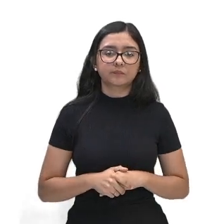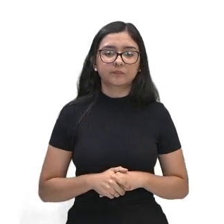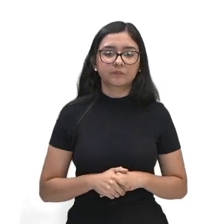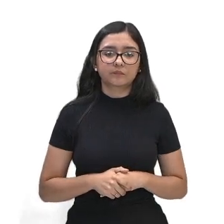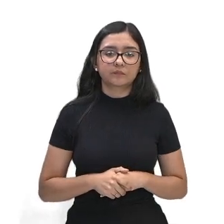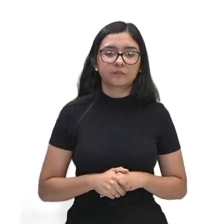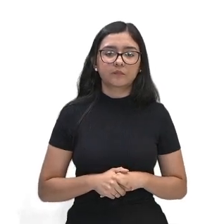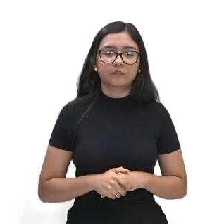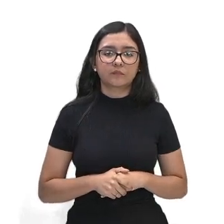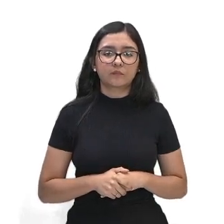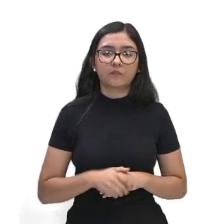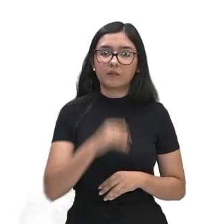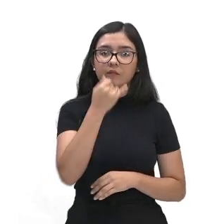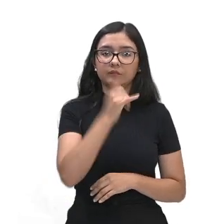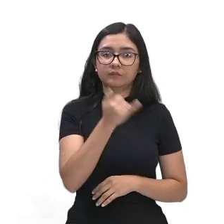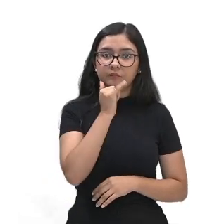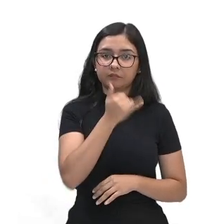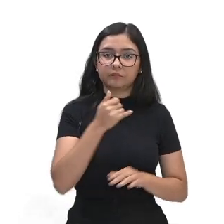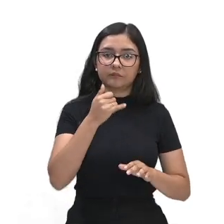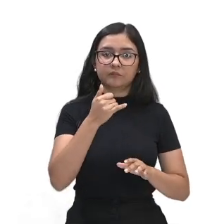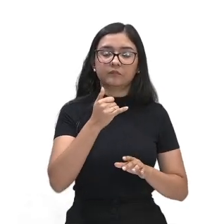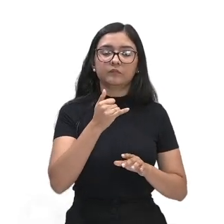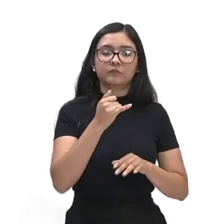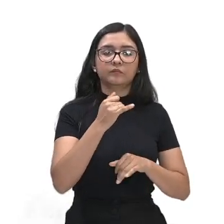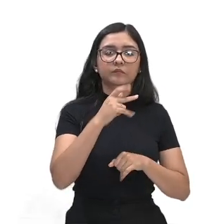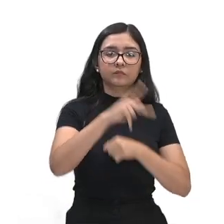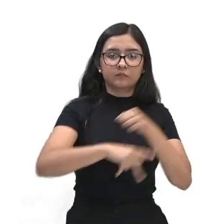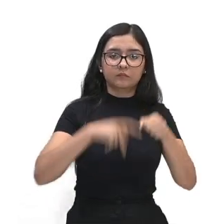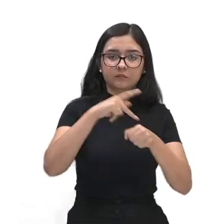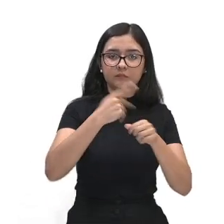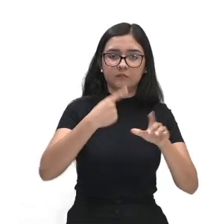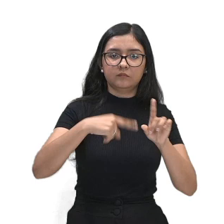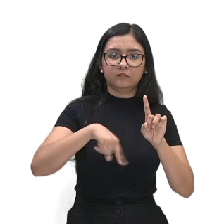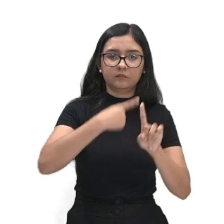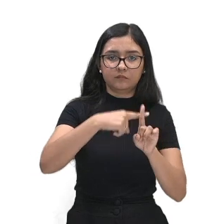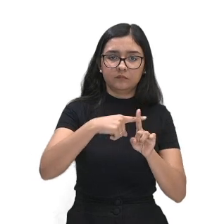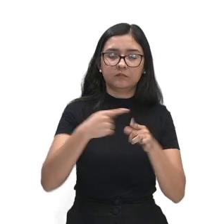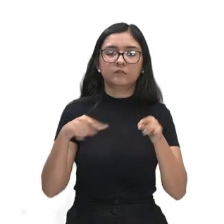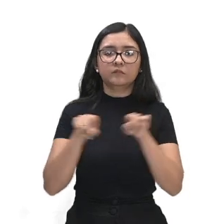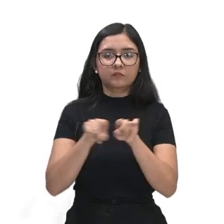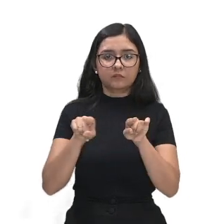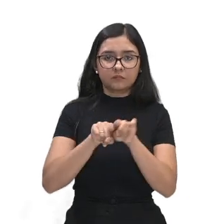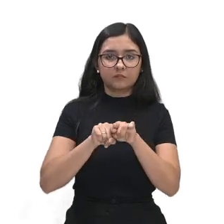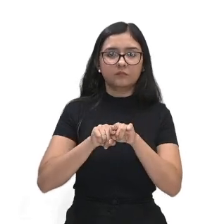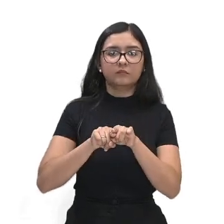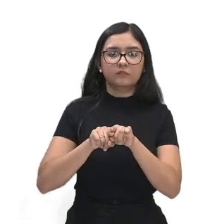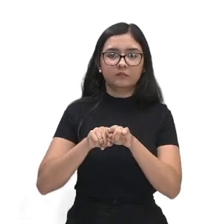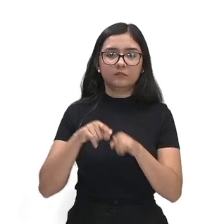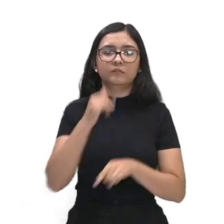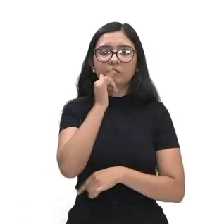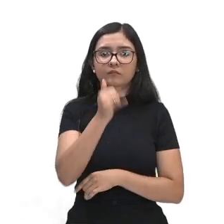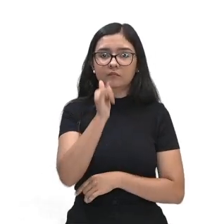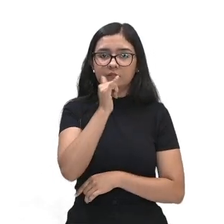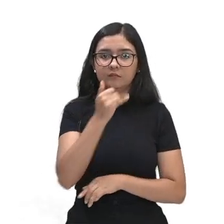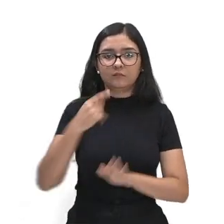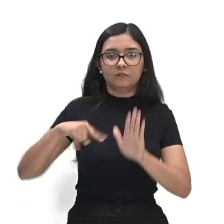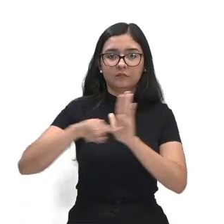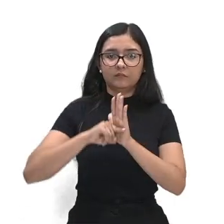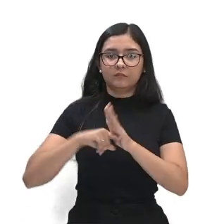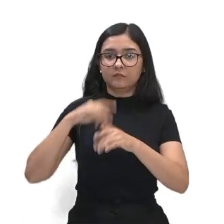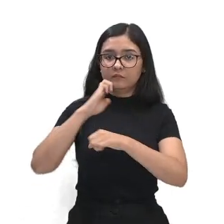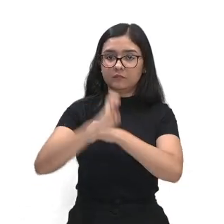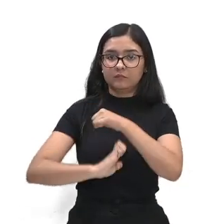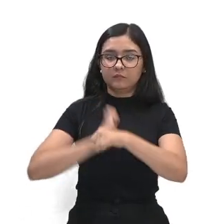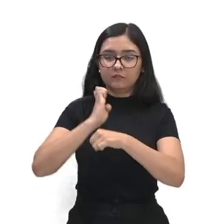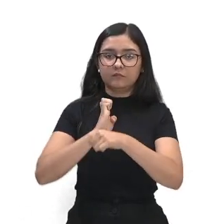dos prótons, que é a carga positiva, mais a carga dos elétrons, que é a carga negativa. E aí